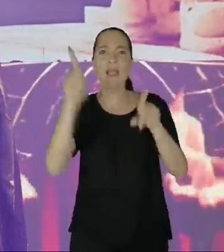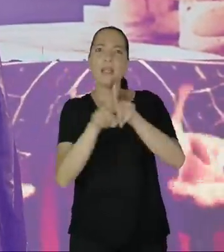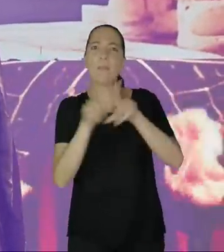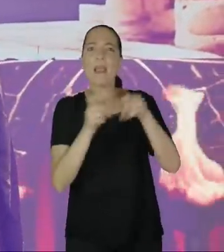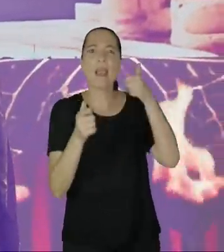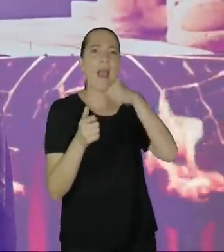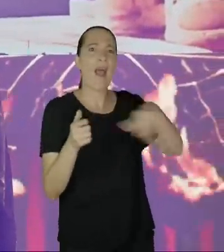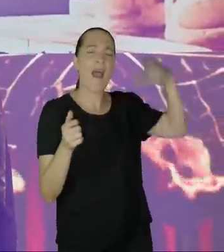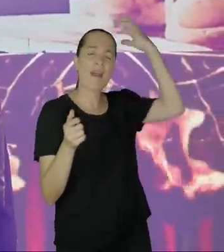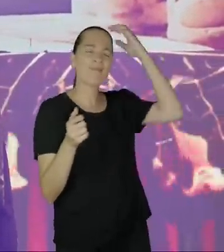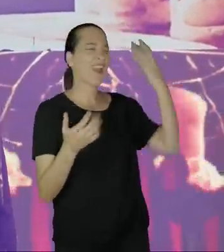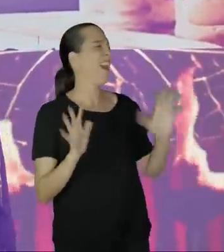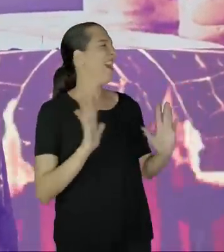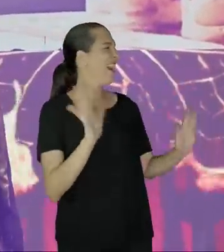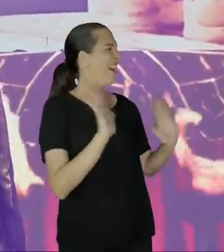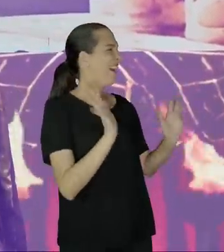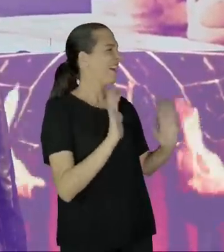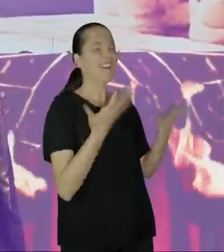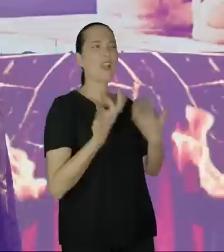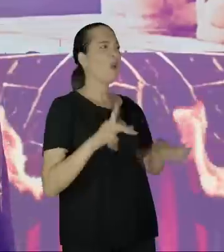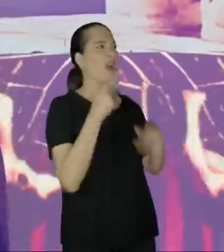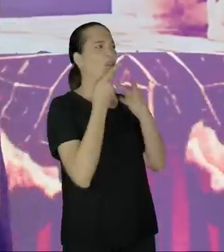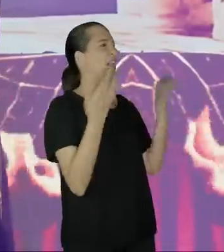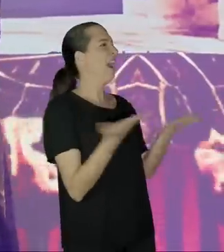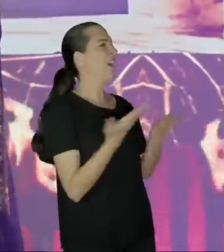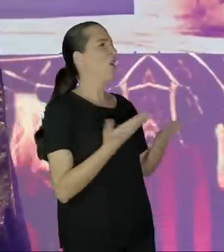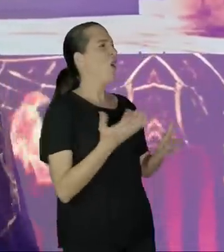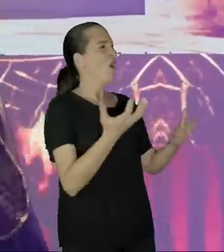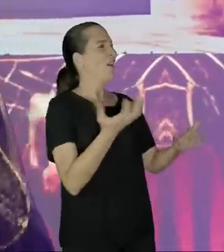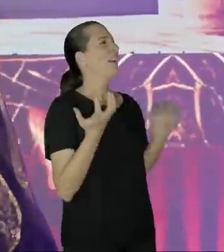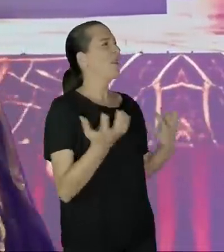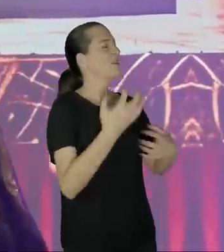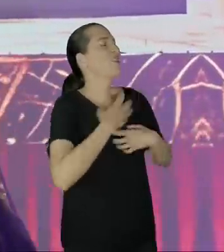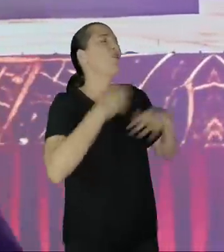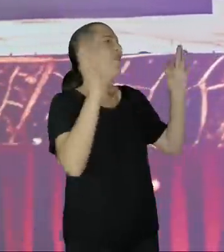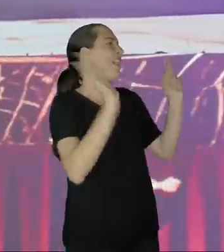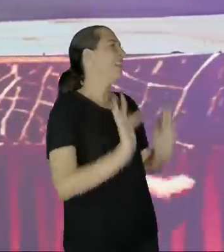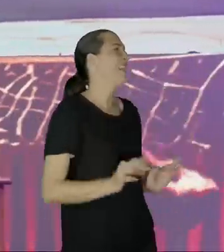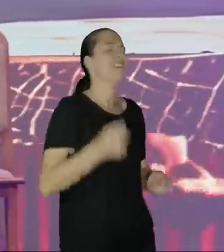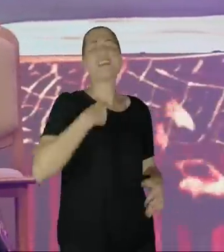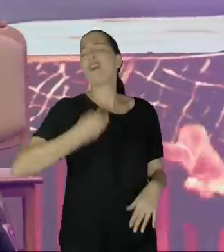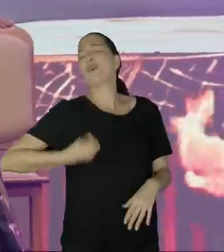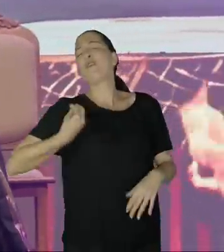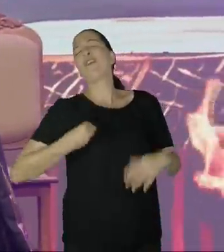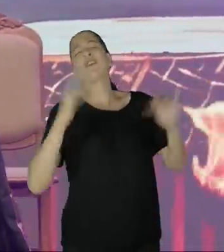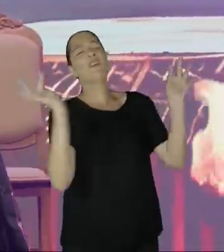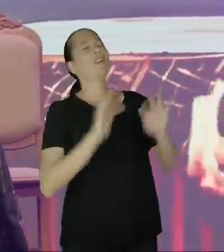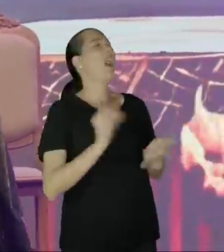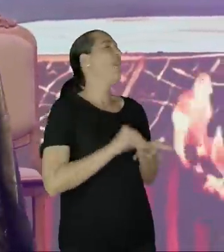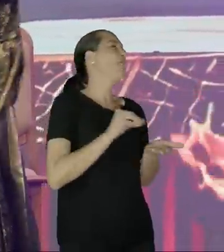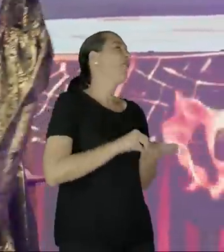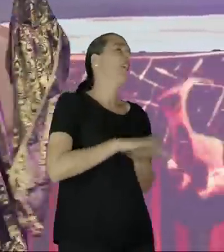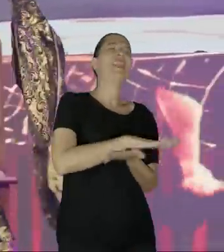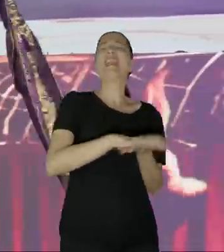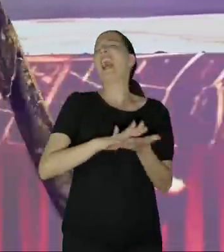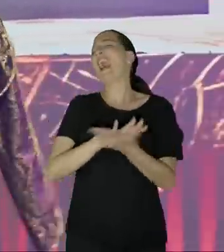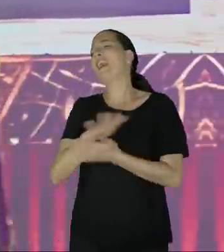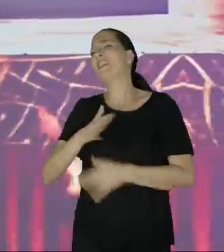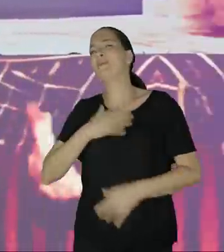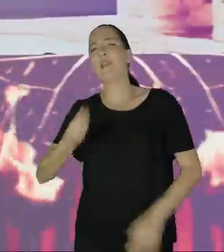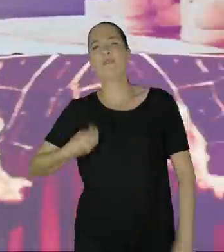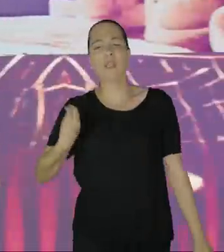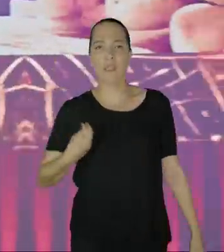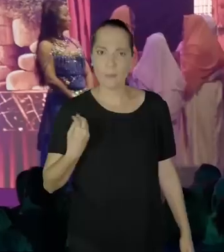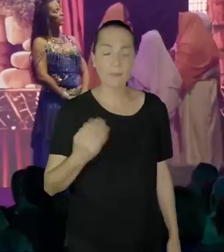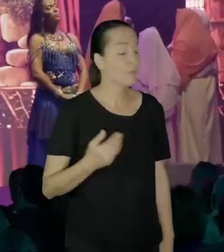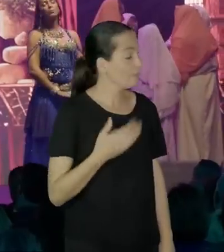quero falar nisso agora. Quero ser feliz. Estou feliz. Nada me falta.